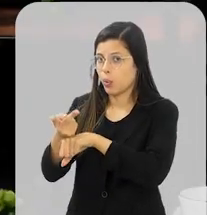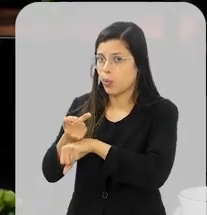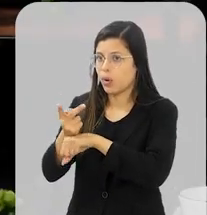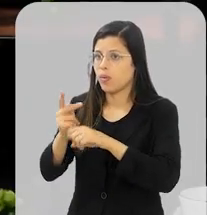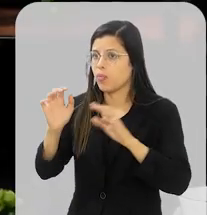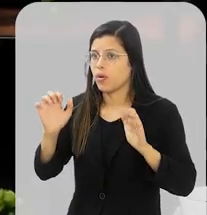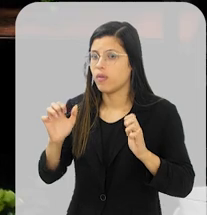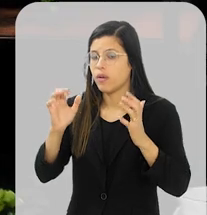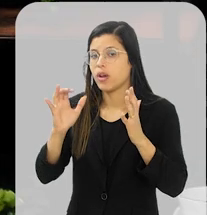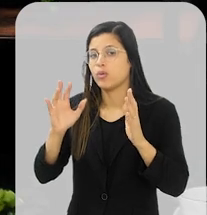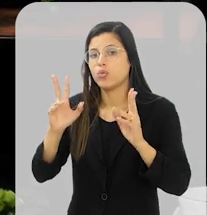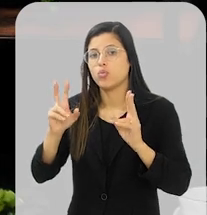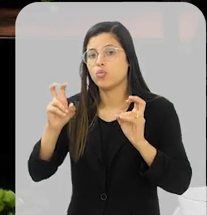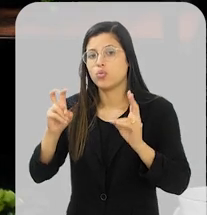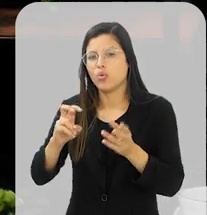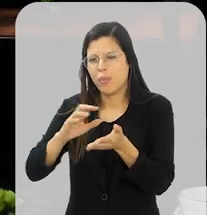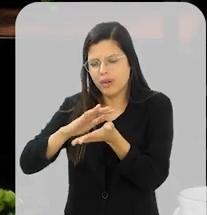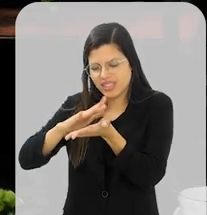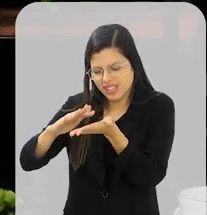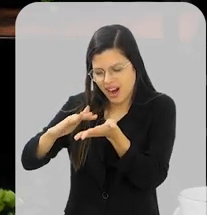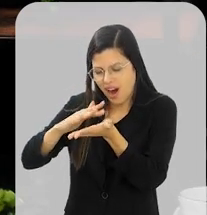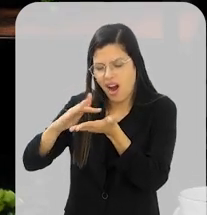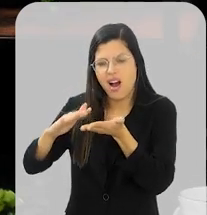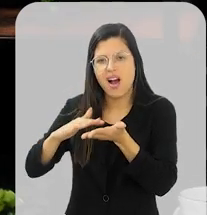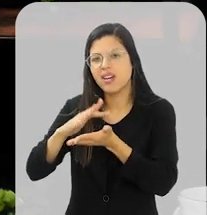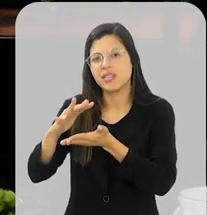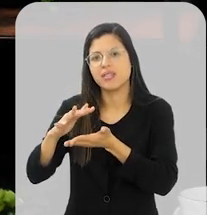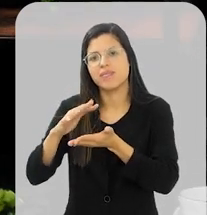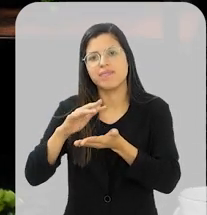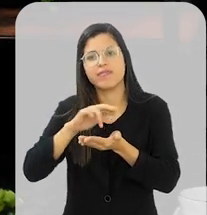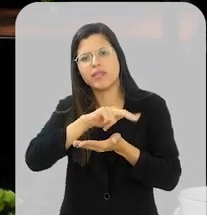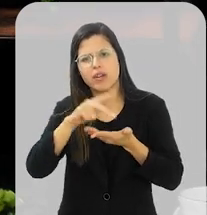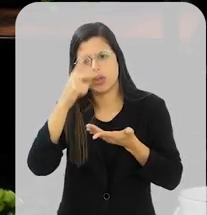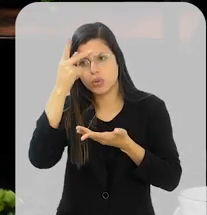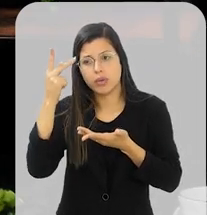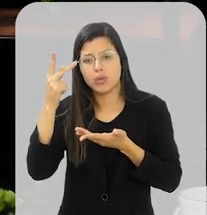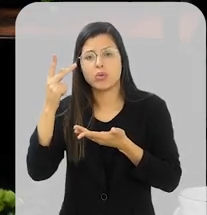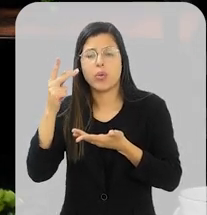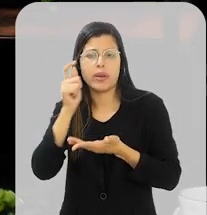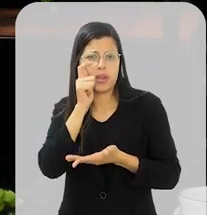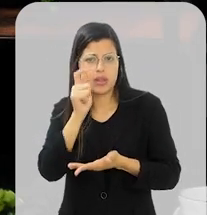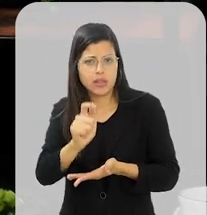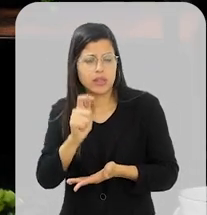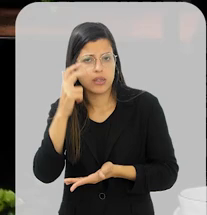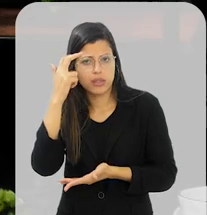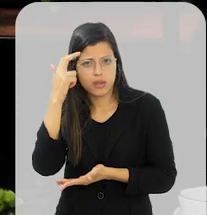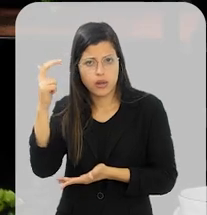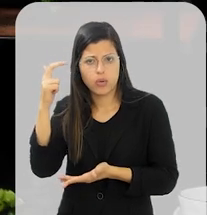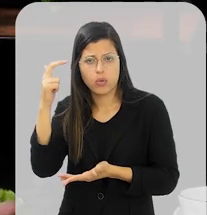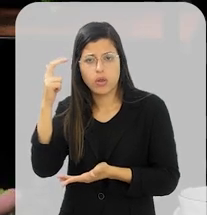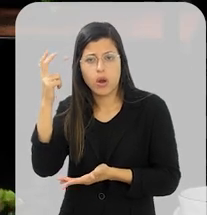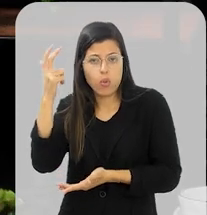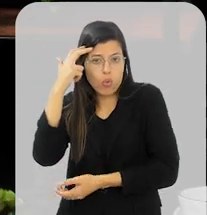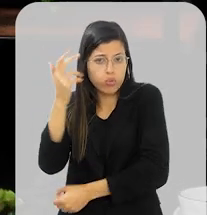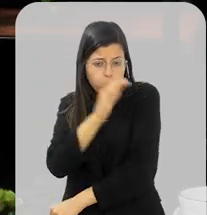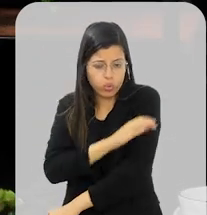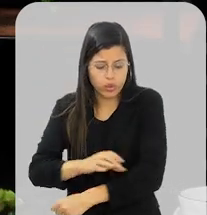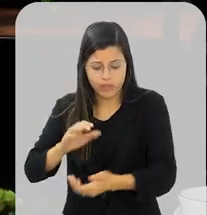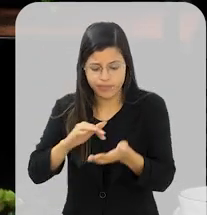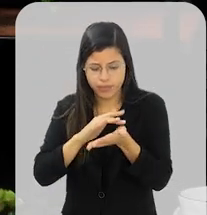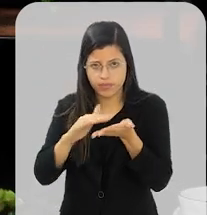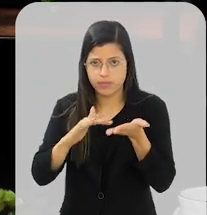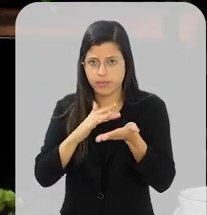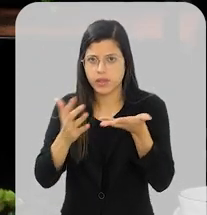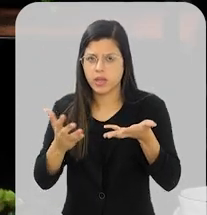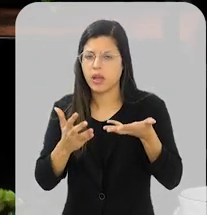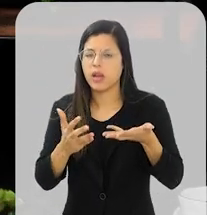procurada no evento é da cultura cigana. Né? Muitas pessoas se interessam pela cultura cigana, querem se aprofundar mais